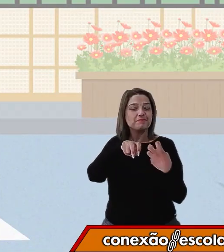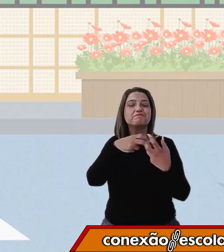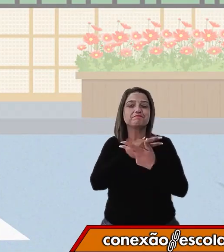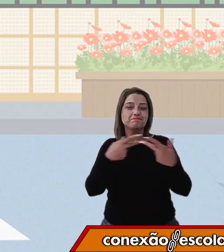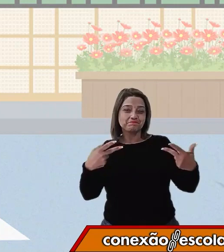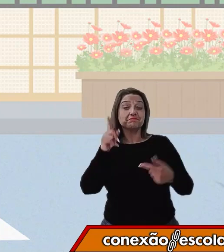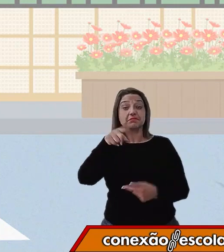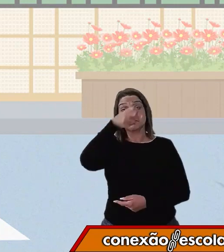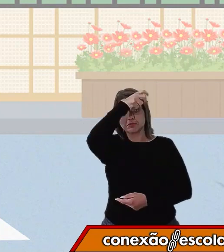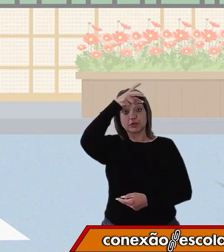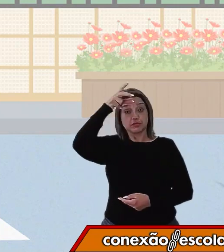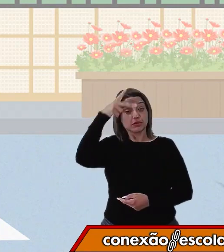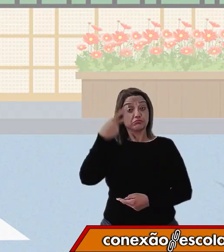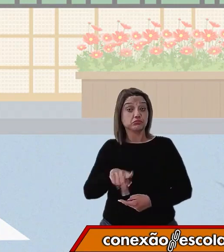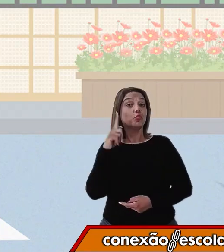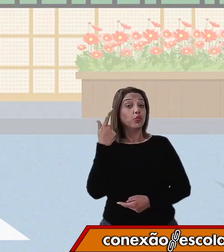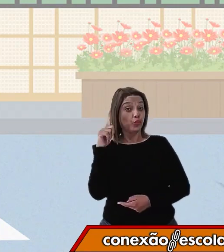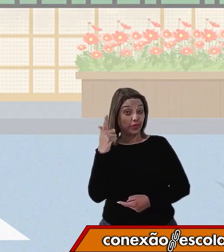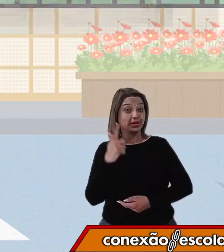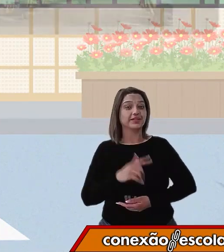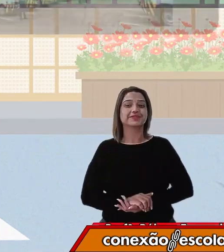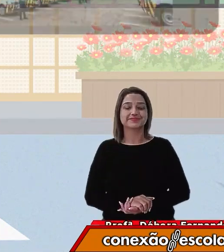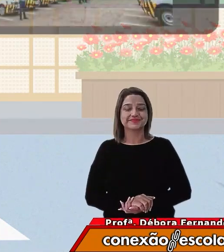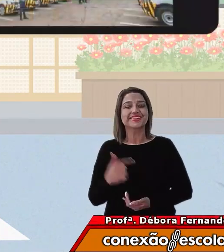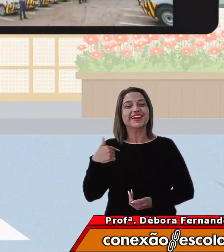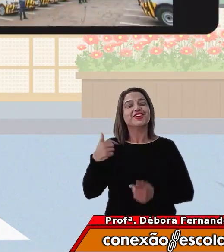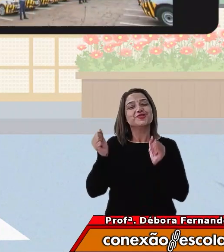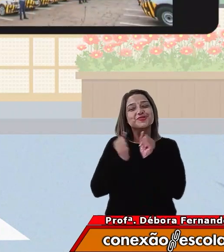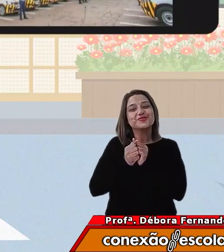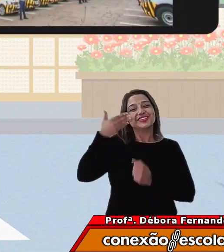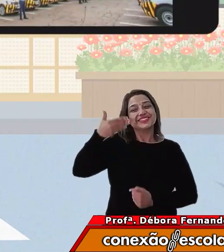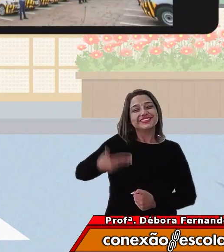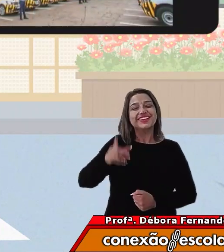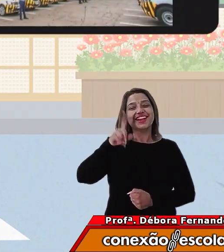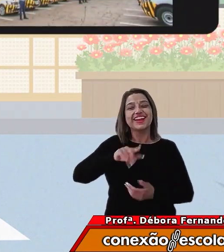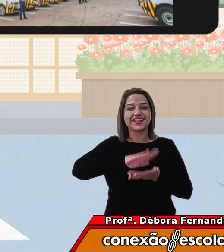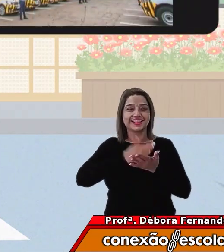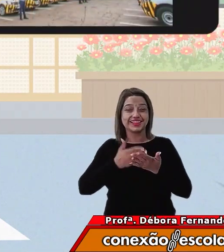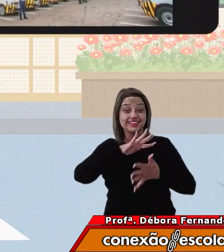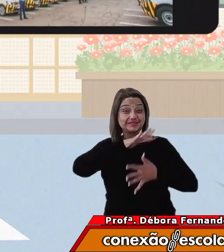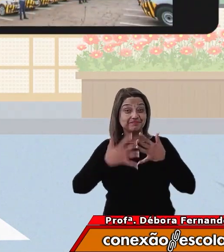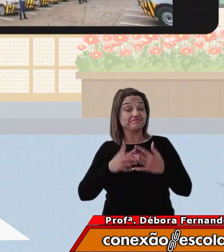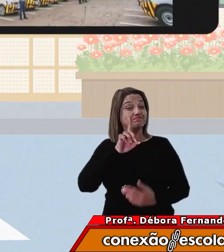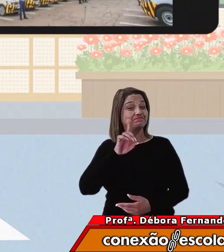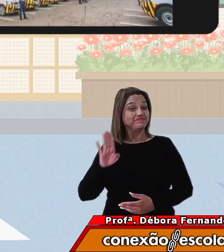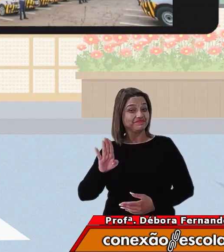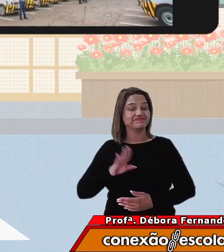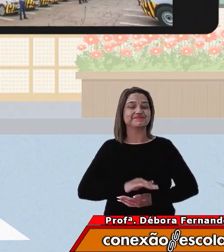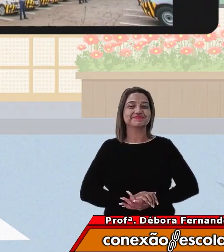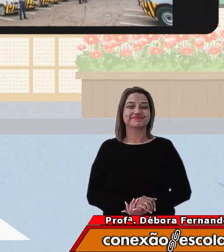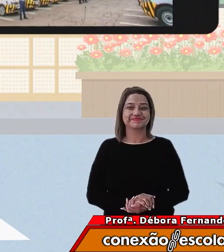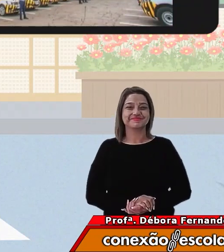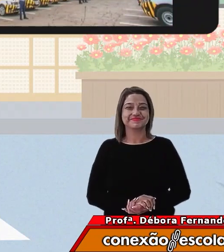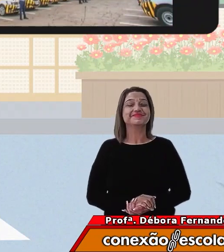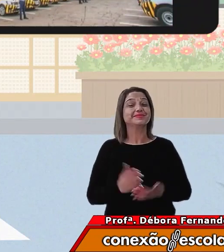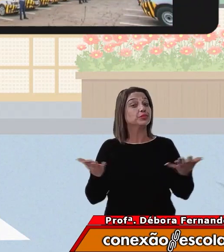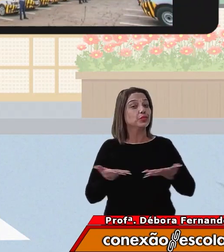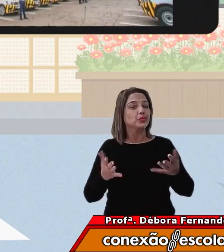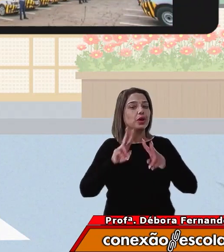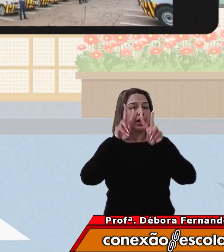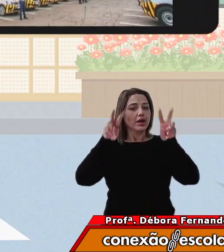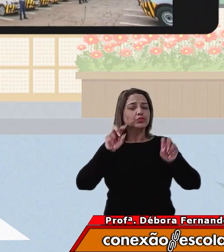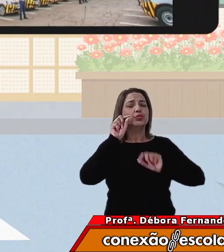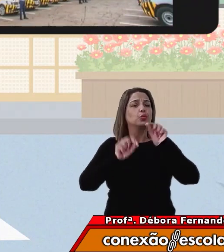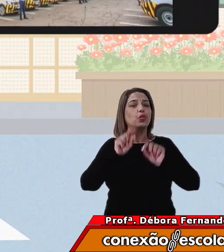da Prefeitura de Goiânia aqui ao meu lado está intérprete de libras Débora e hoje vamos